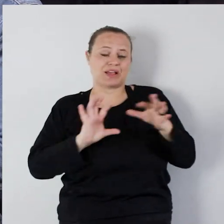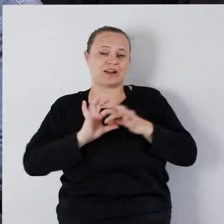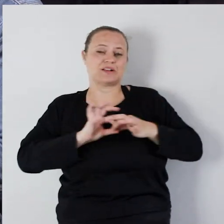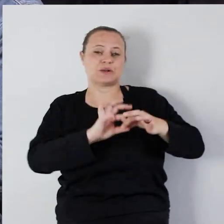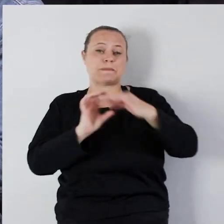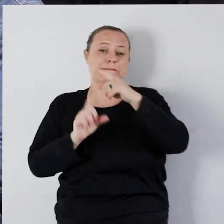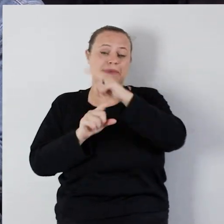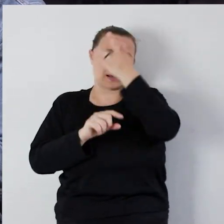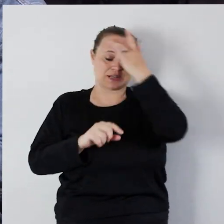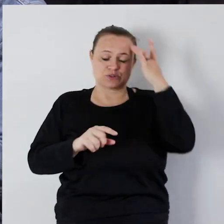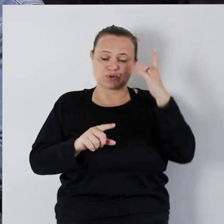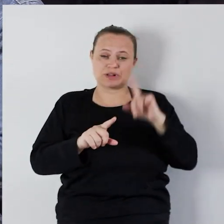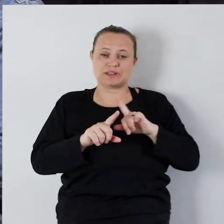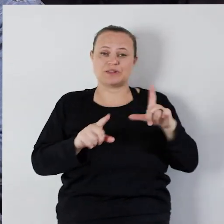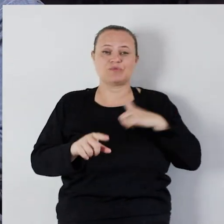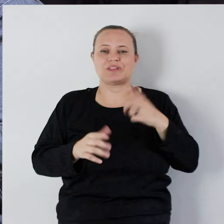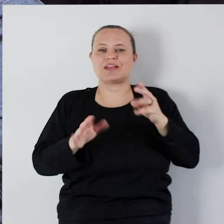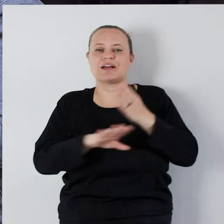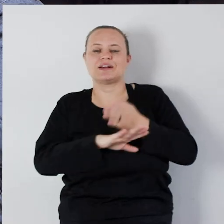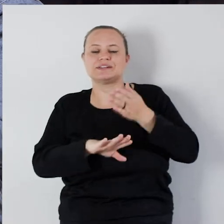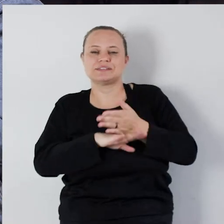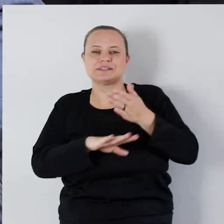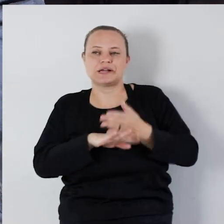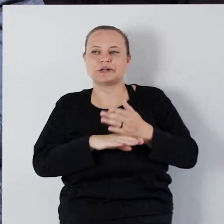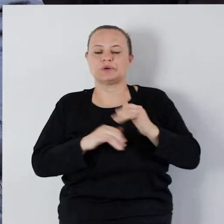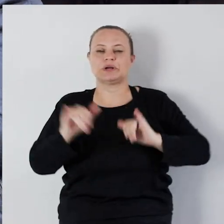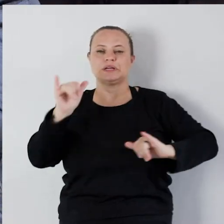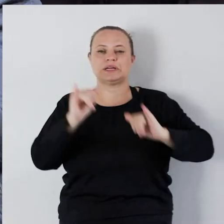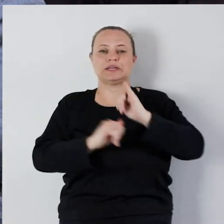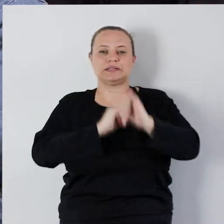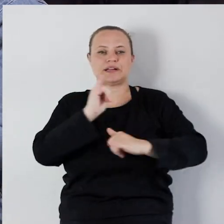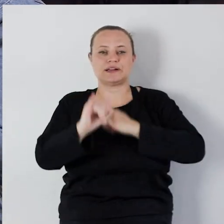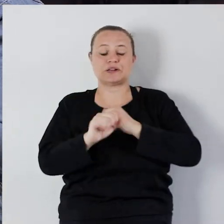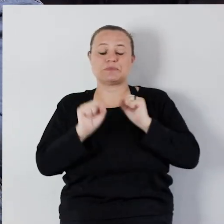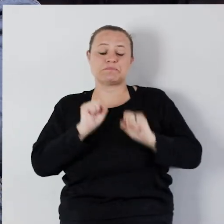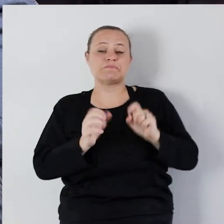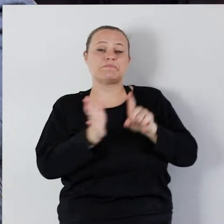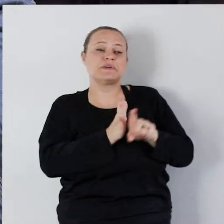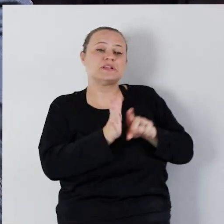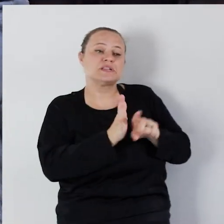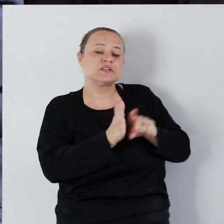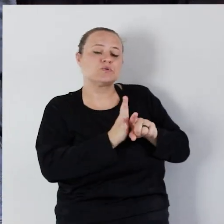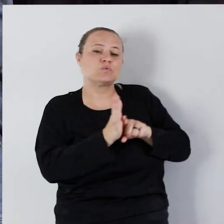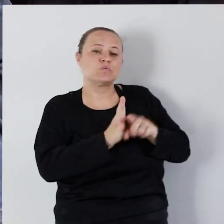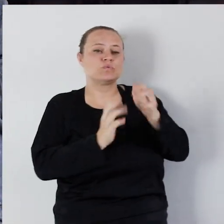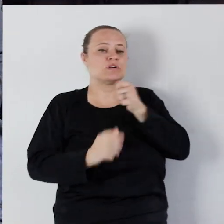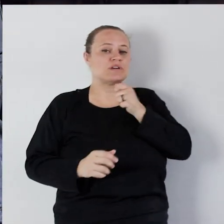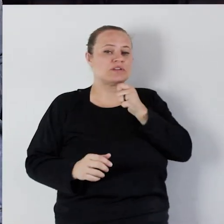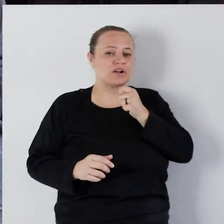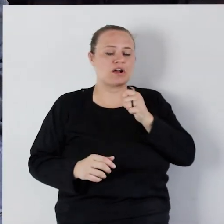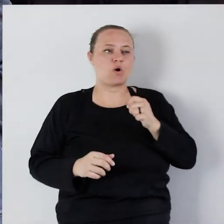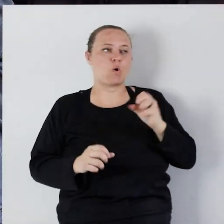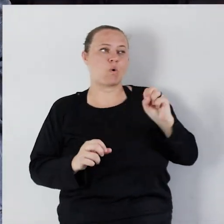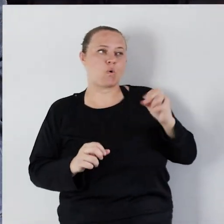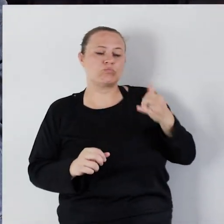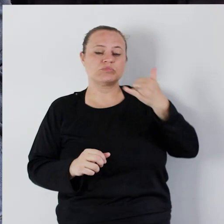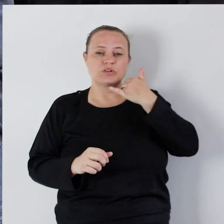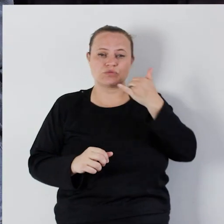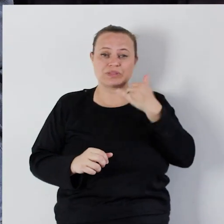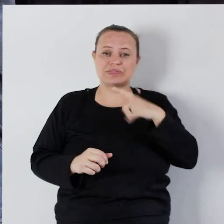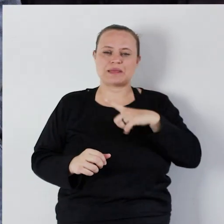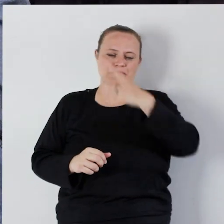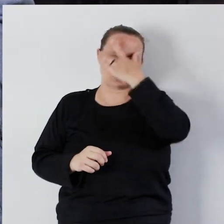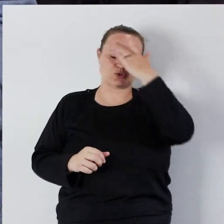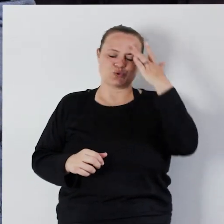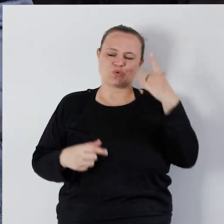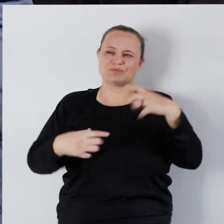muito doloroso porque no circo às vezes a gente tem pessoas que, não só no circo, na verdade não tem nada a ver com o circo, tem a ver com pessoas que às vezes não têm acesso à internet, a